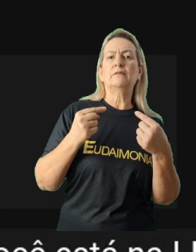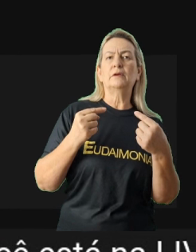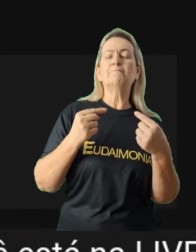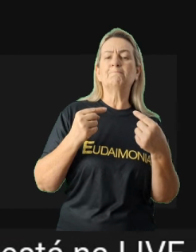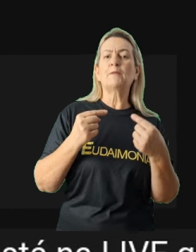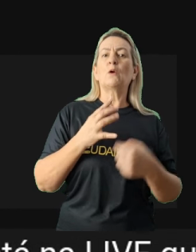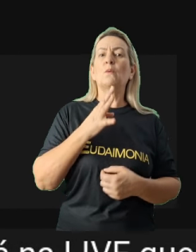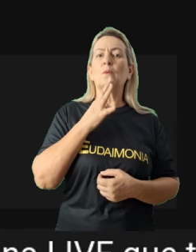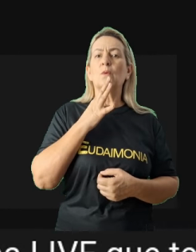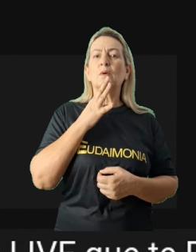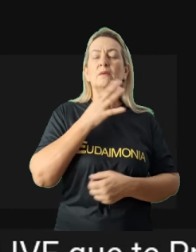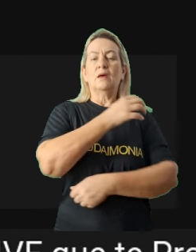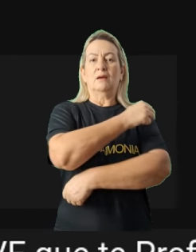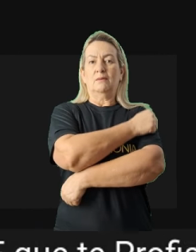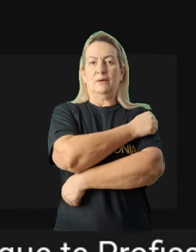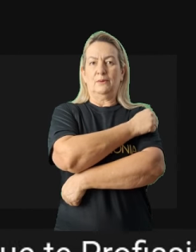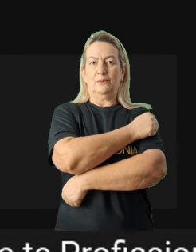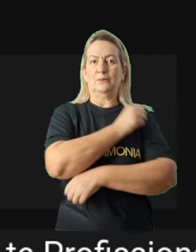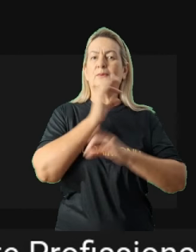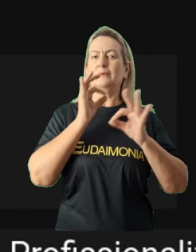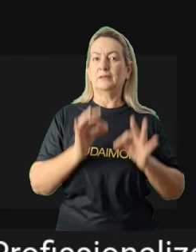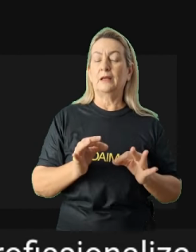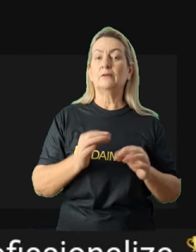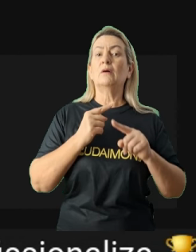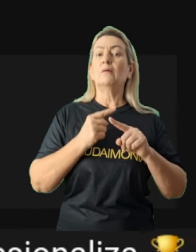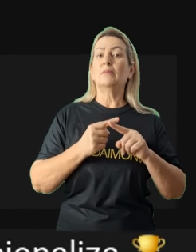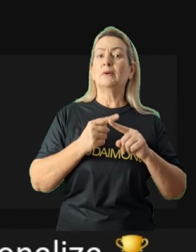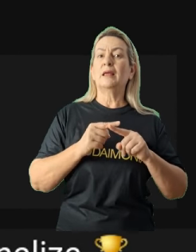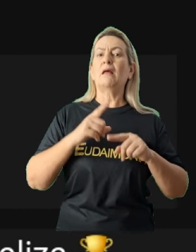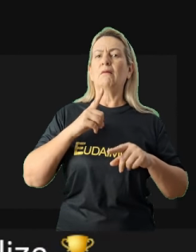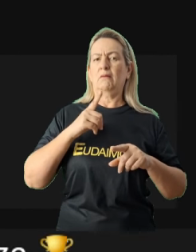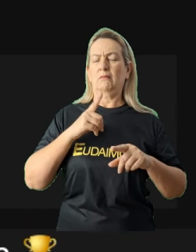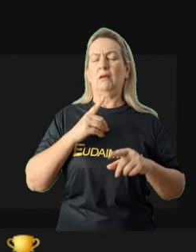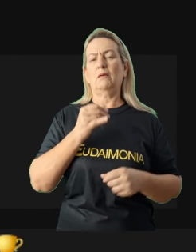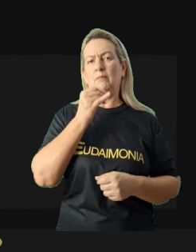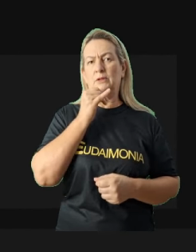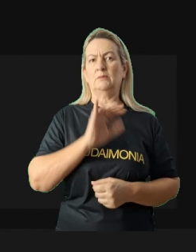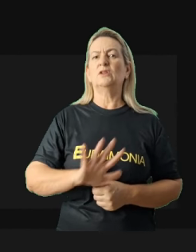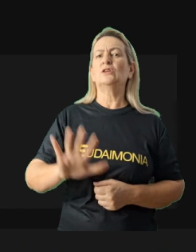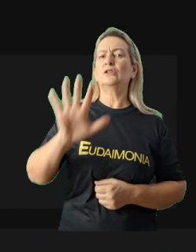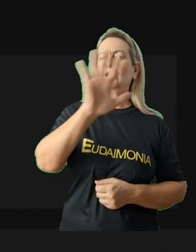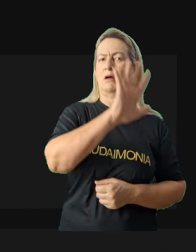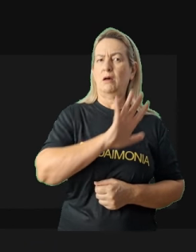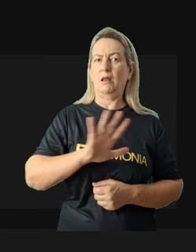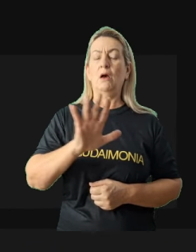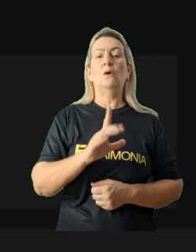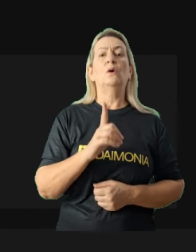conhecer o nosso aluno. A gente tem, de maneira geral, os departamentos